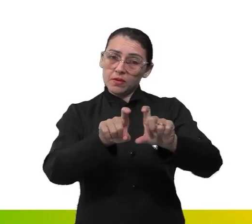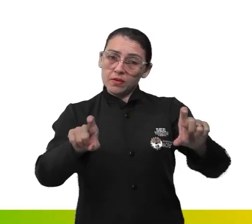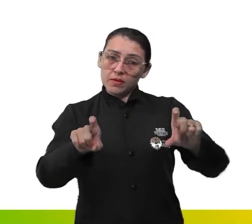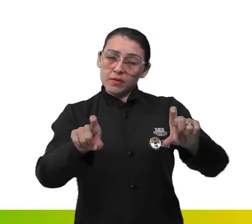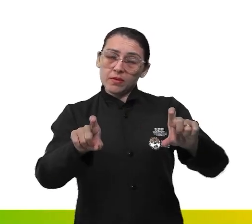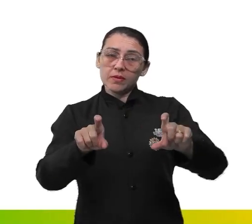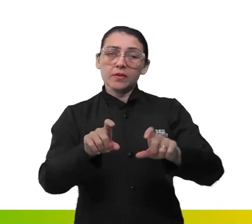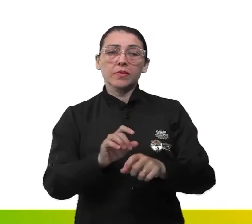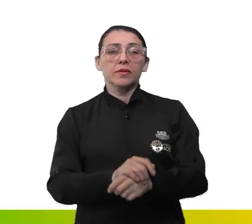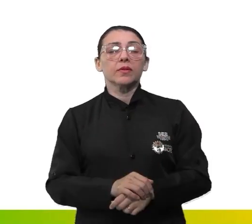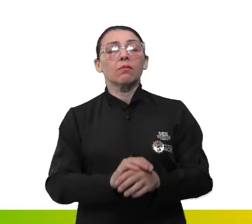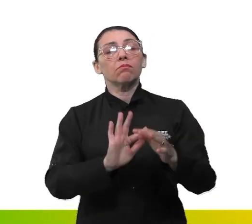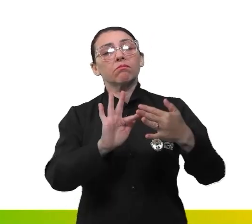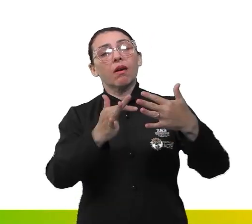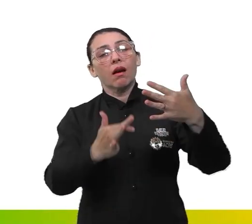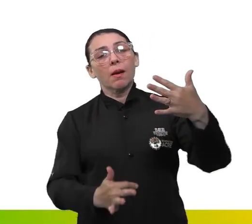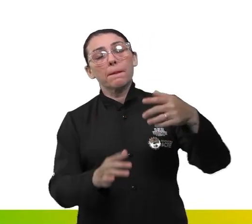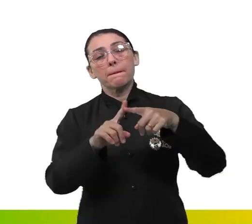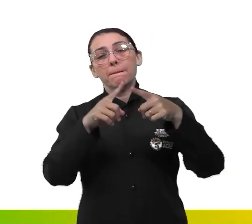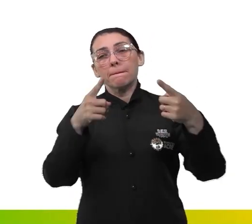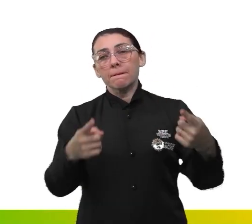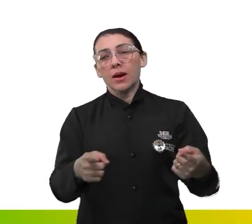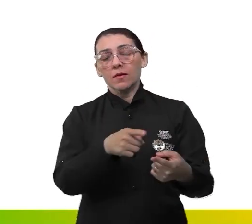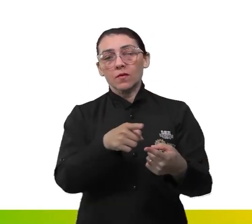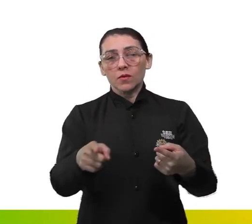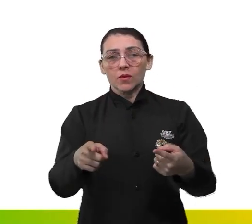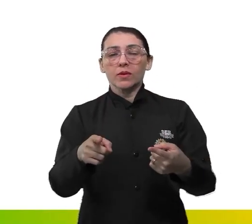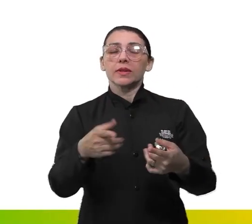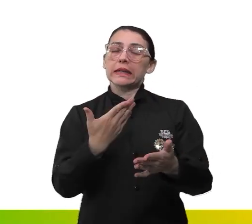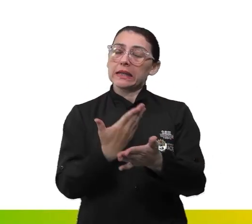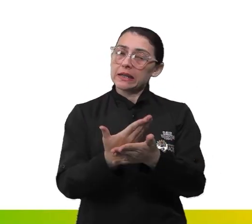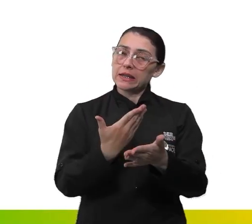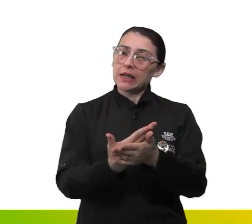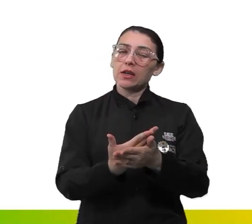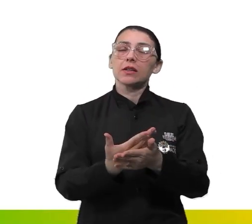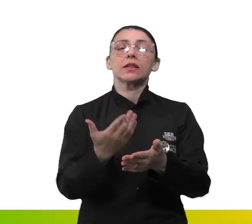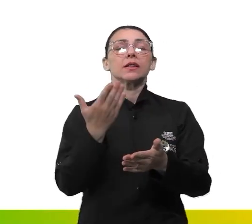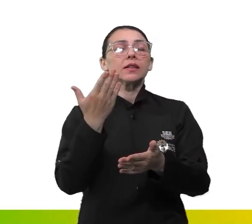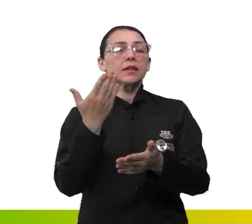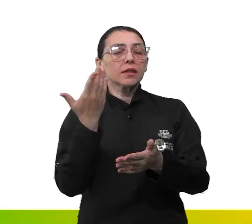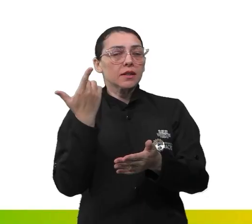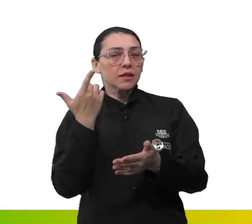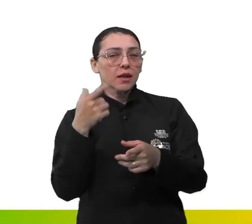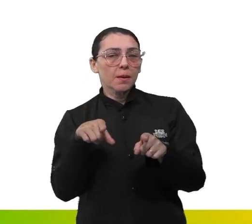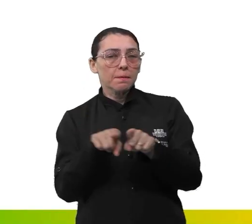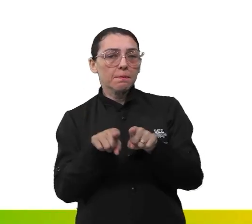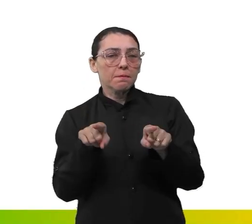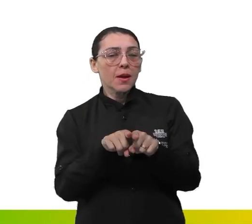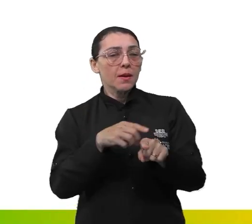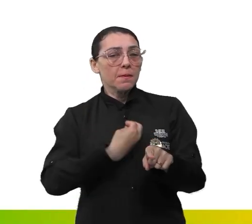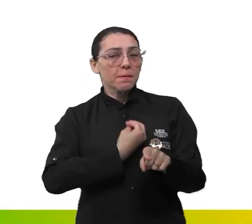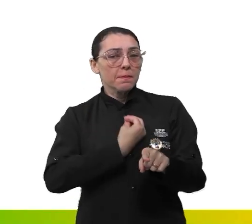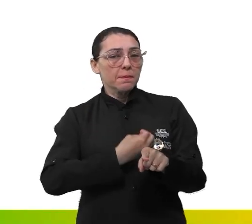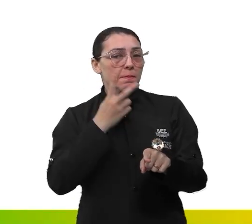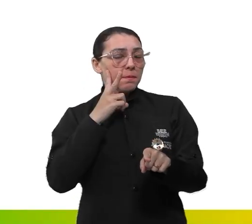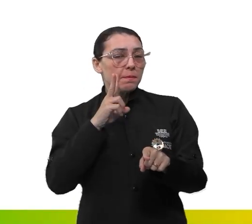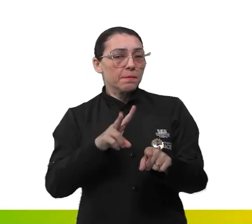verdade, são bem extensas, mas eu creio que vocês, ao longo das aulas, vão também observar a presença delas, tudo